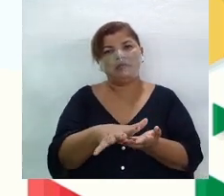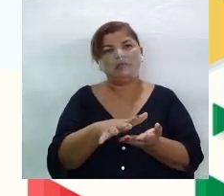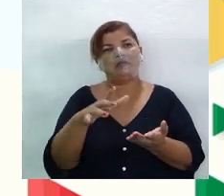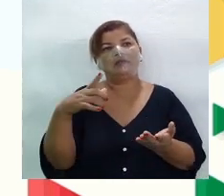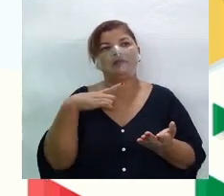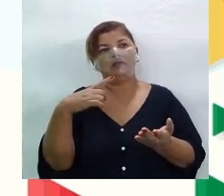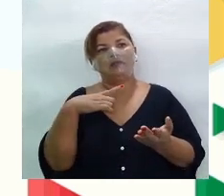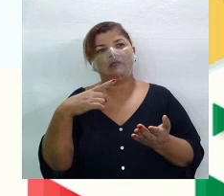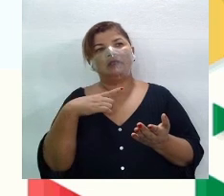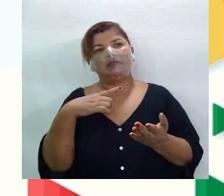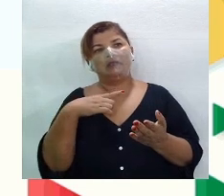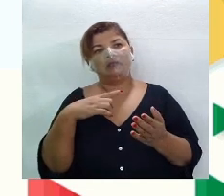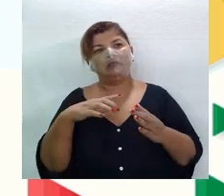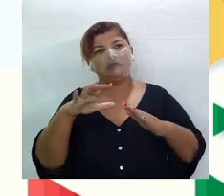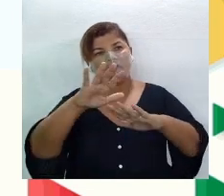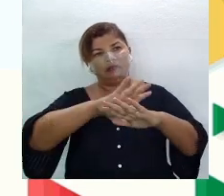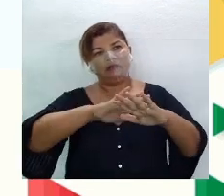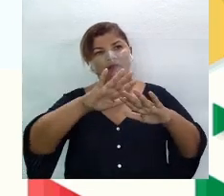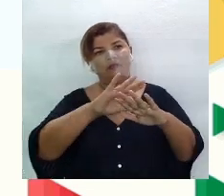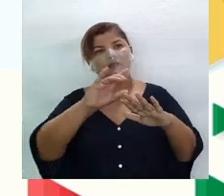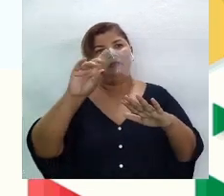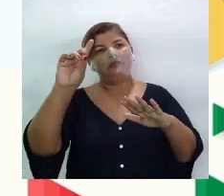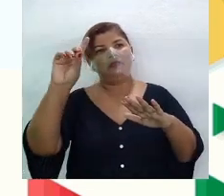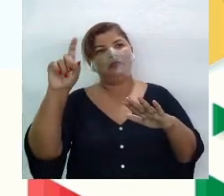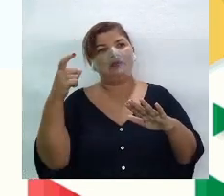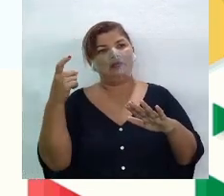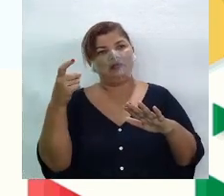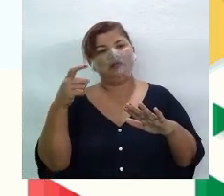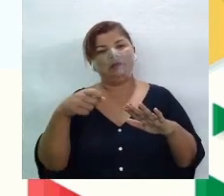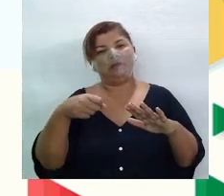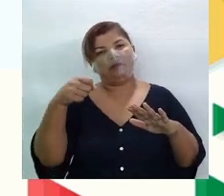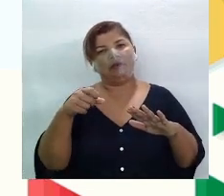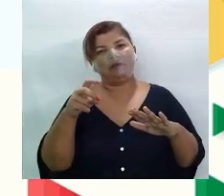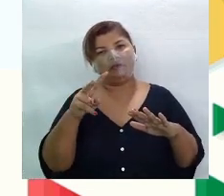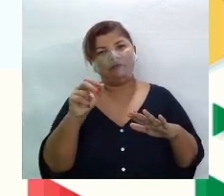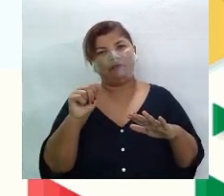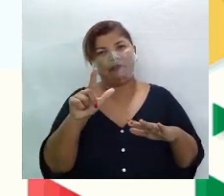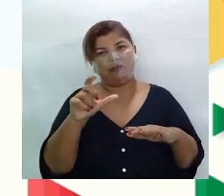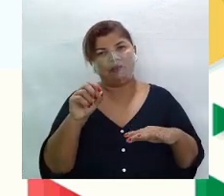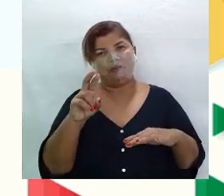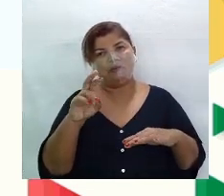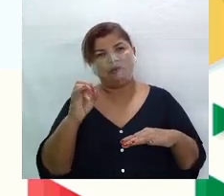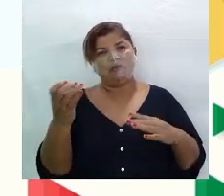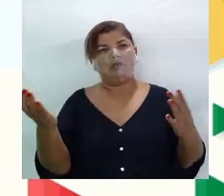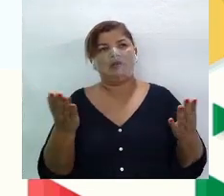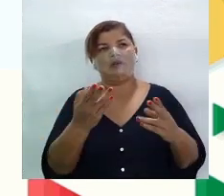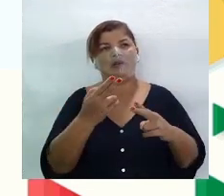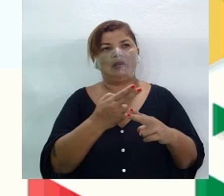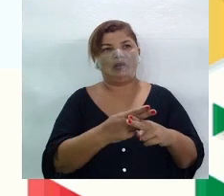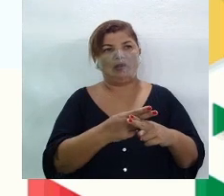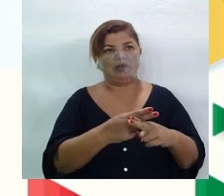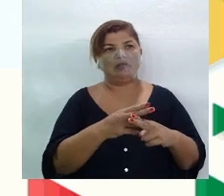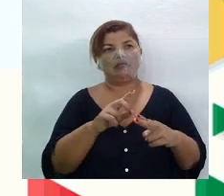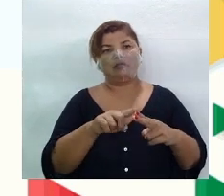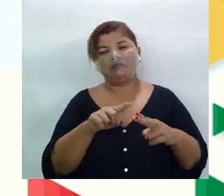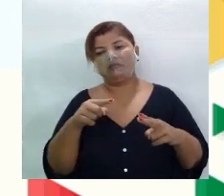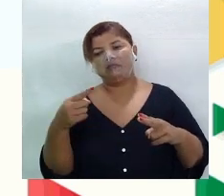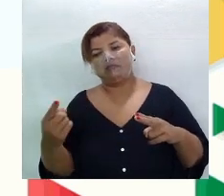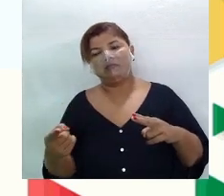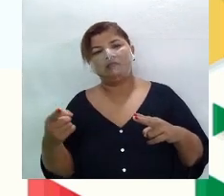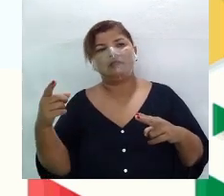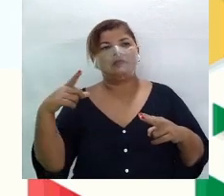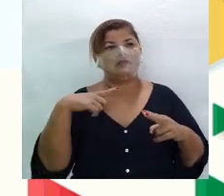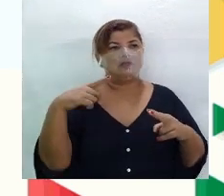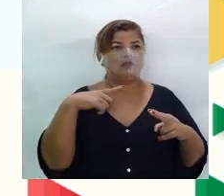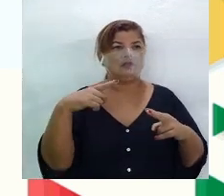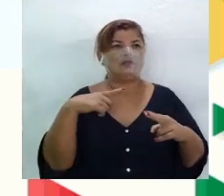atrás a antiga Bolsa de Valores, que é hoje a Caixa Econômica Cultural, se não me falha a memória, e outro prédio, outro casarão que está